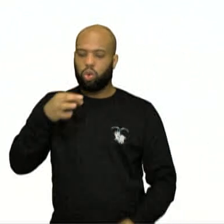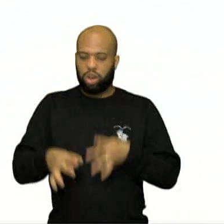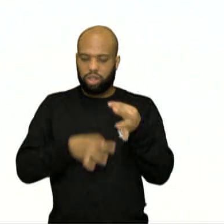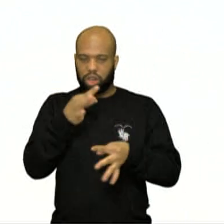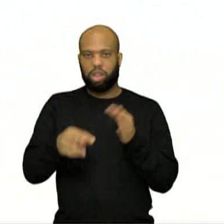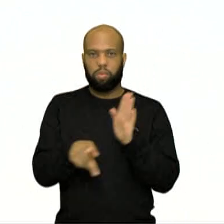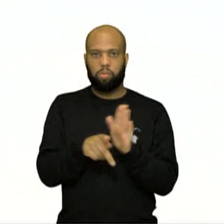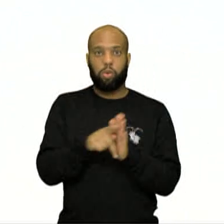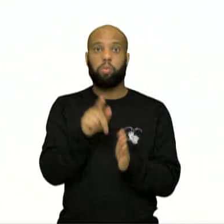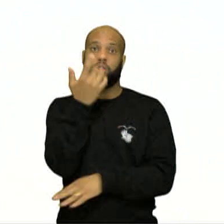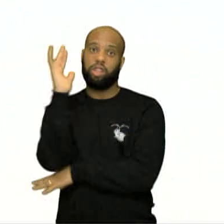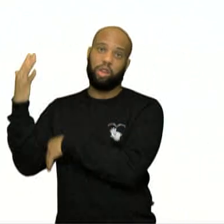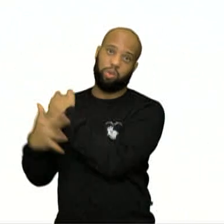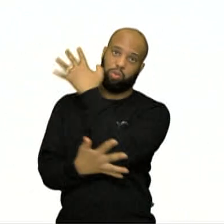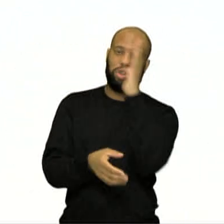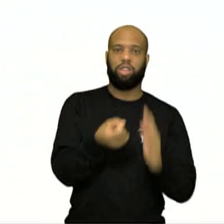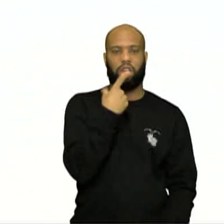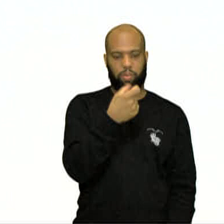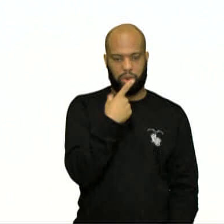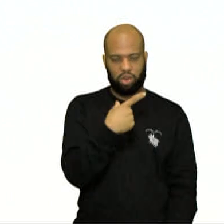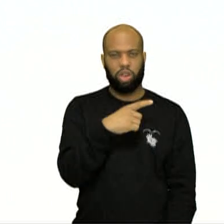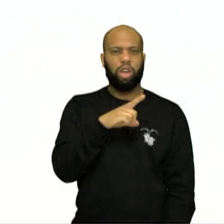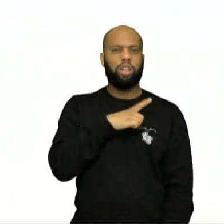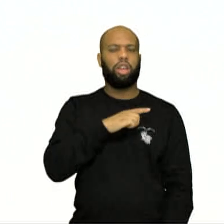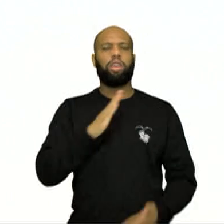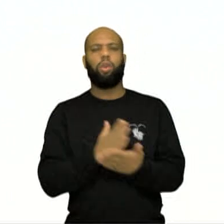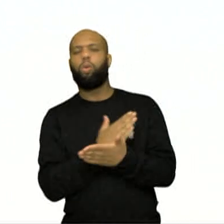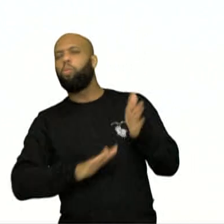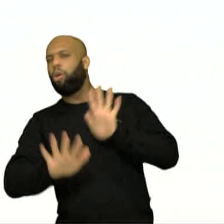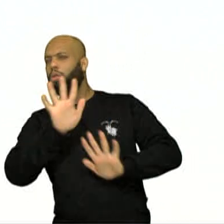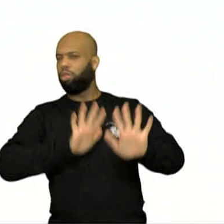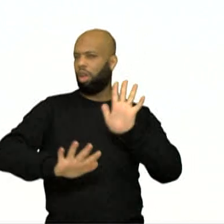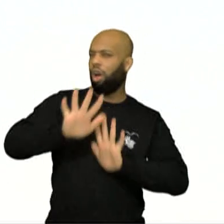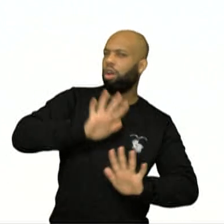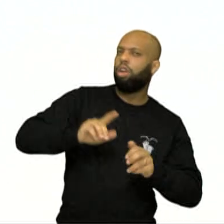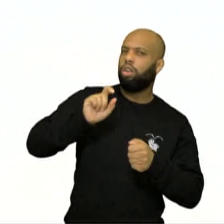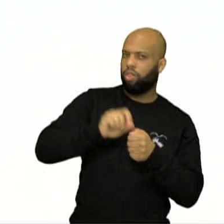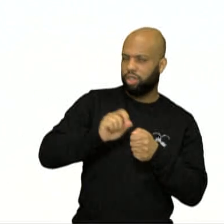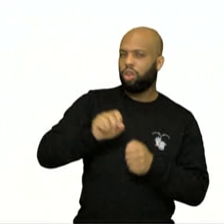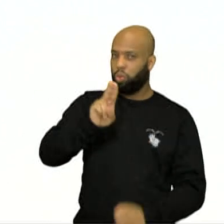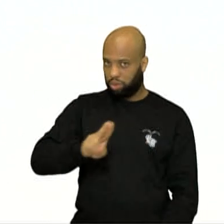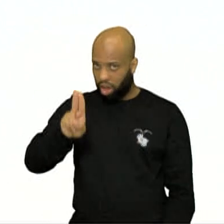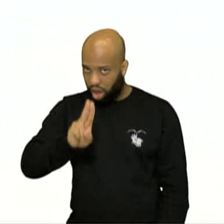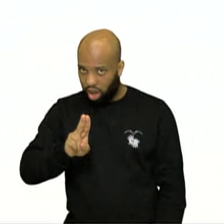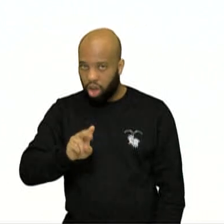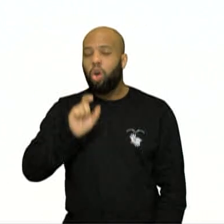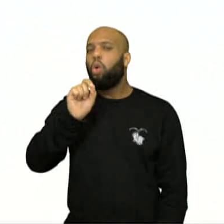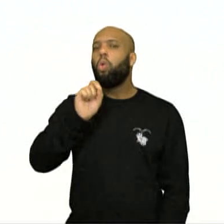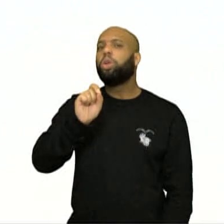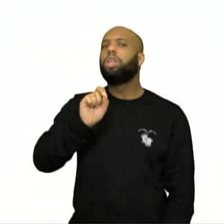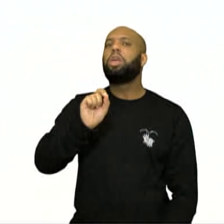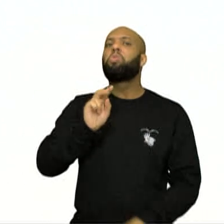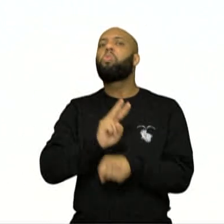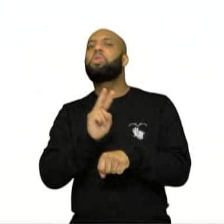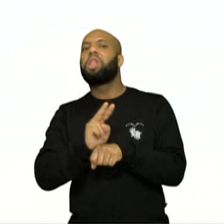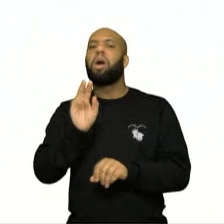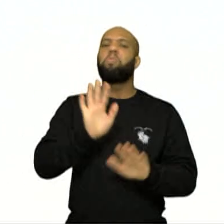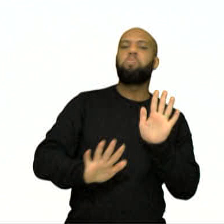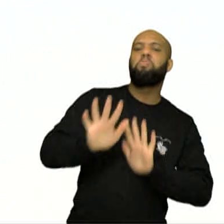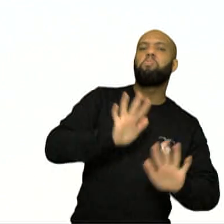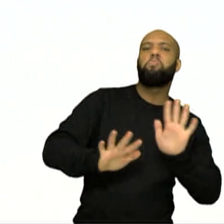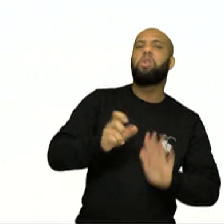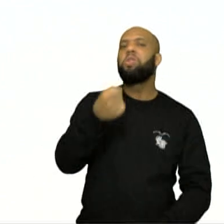dos fitoterápicos, será que você deve ter algum cuidado ao fazer o uso? E quais os cuidados que você deve ter para fazer o uso